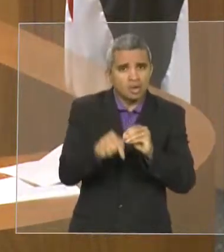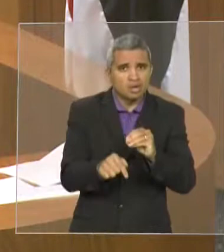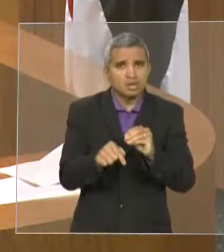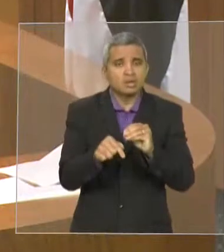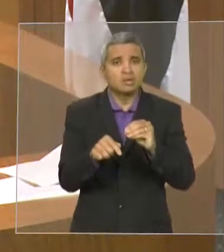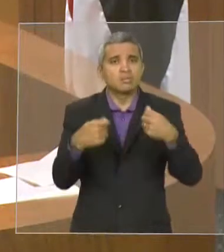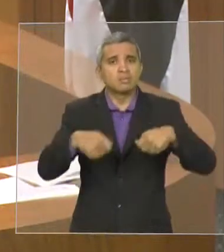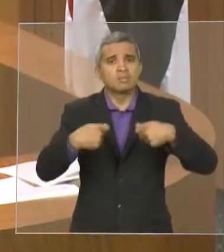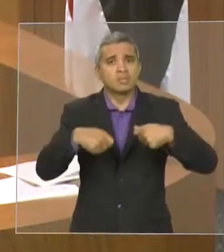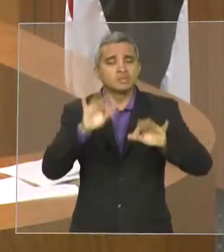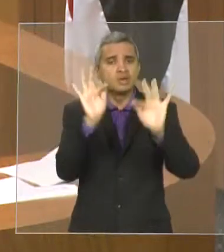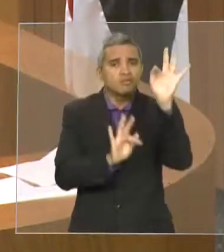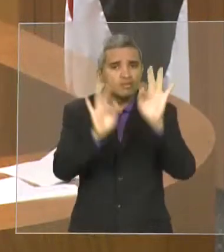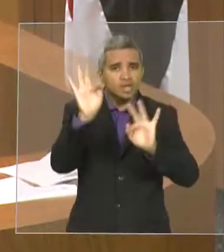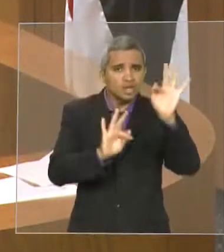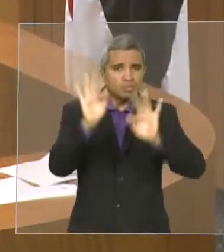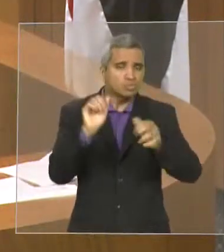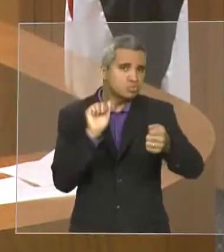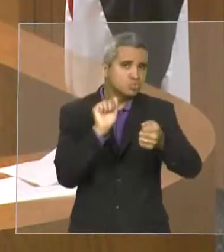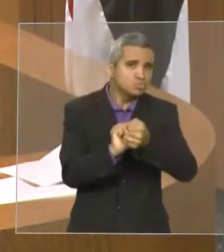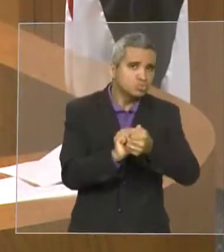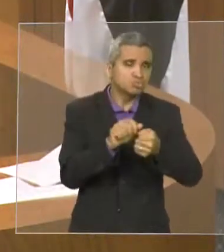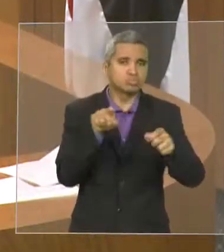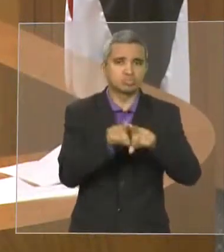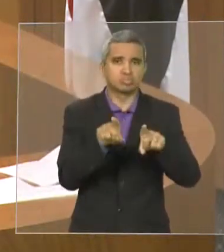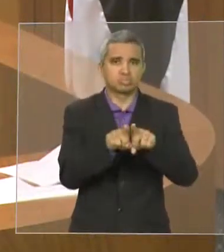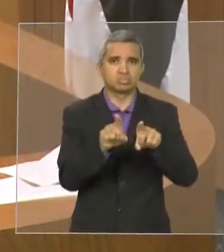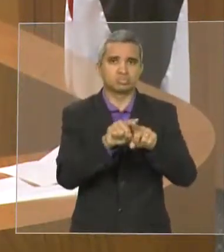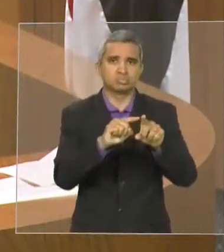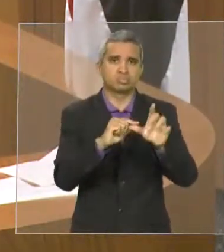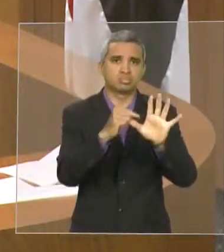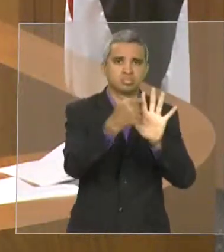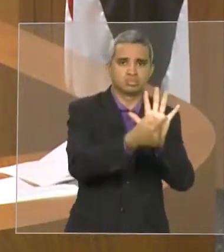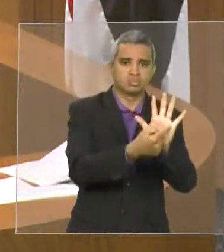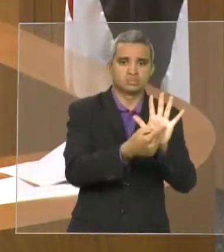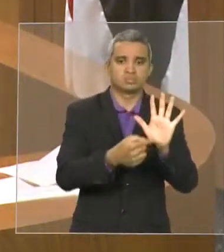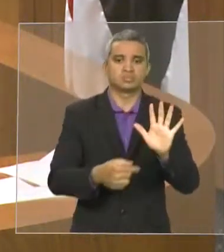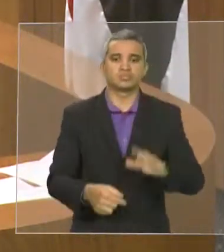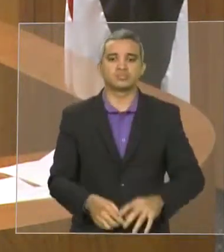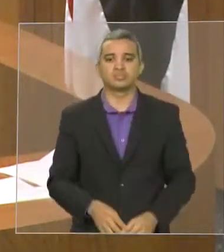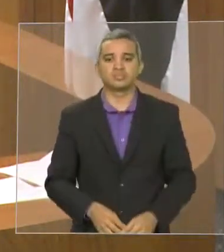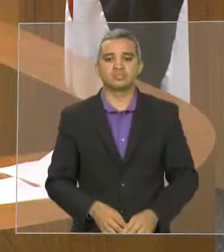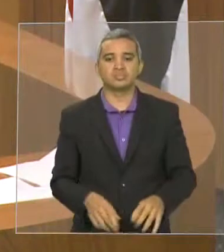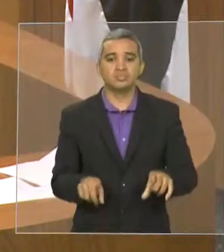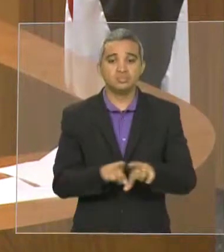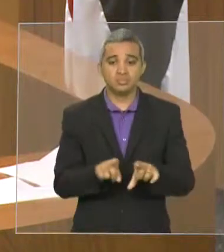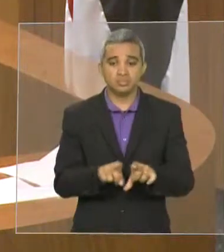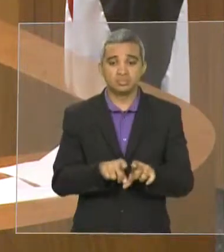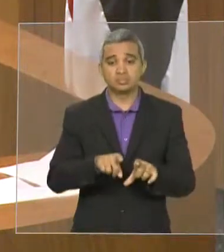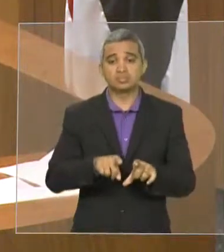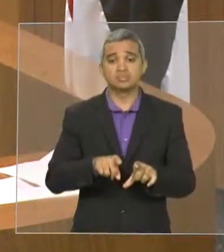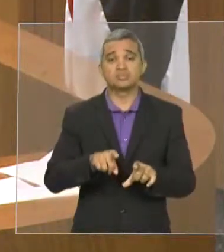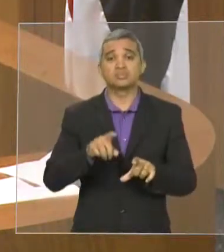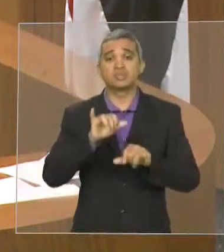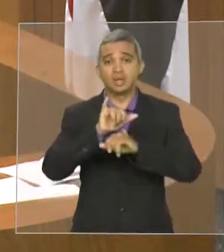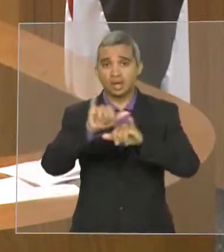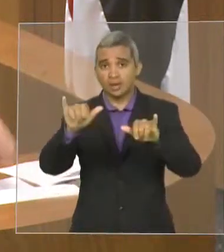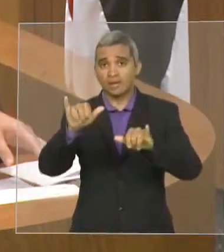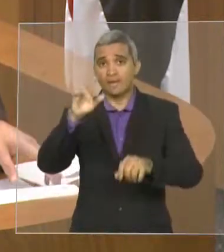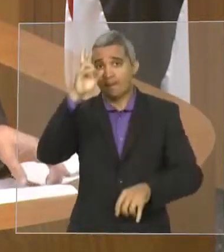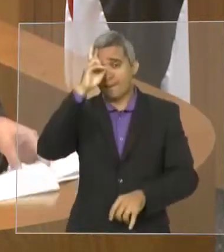incentivos fiscais do Estado do Maranhão. Afinal de contas, eu devo lembrar aqui que na semana passada esta